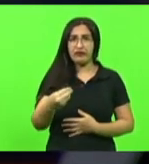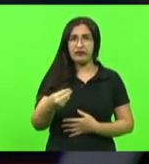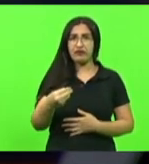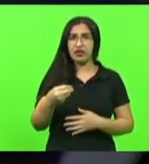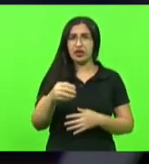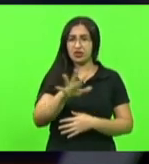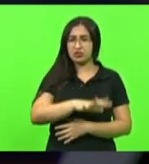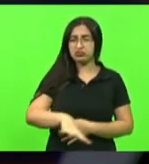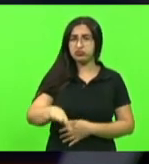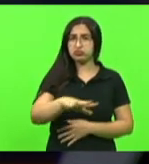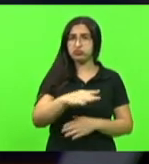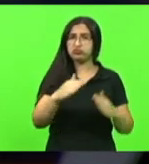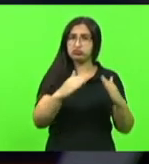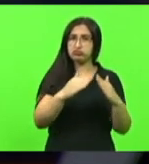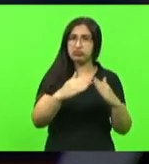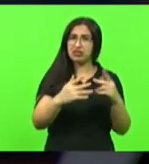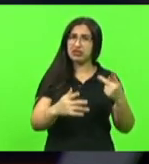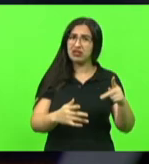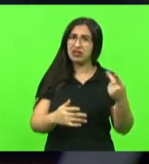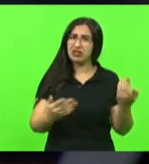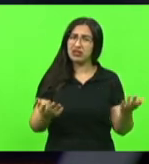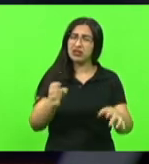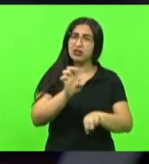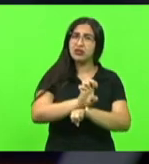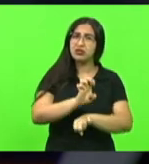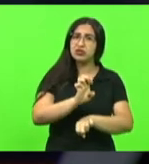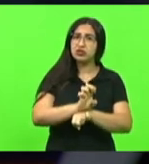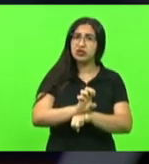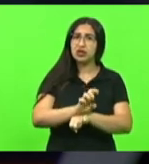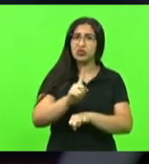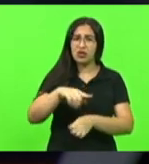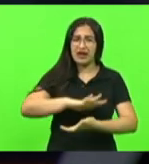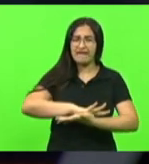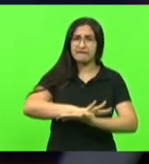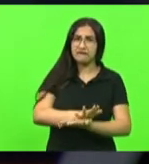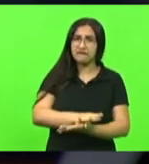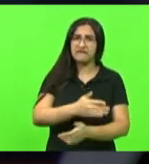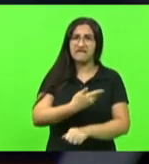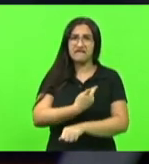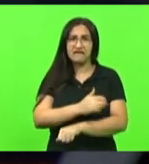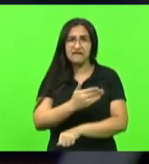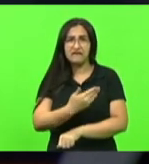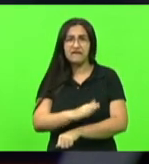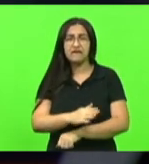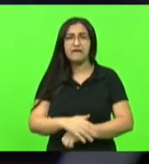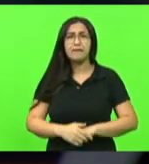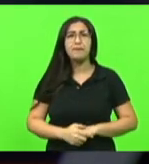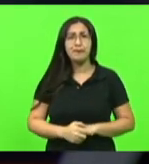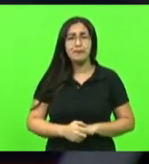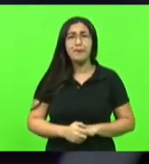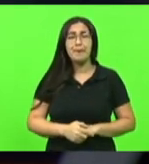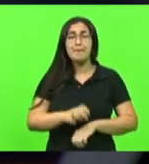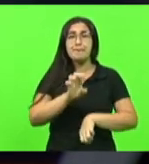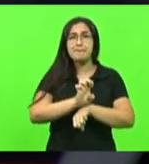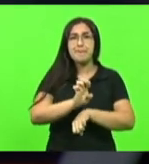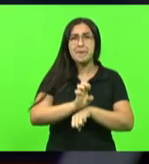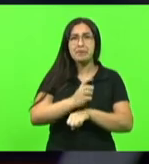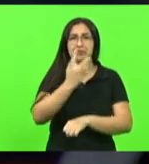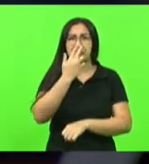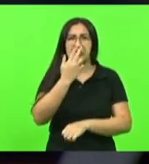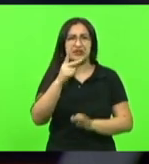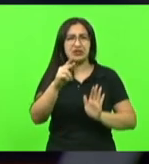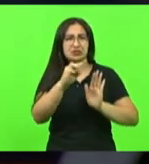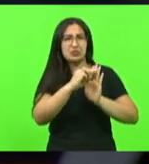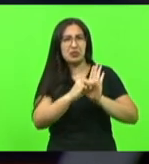comunidade. Então o Estado é um opressor, o Estado vem através de normas